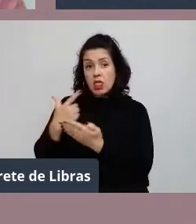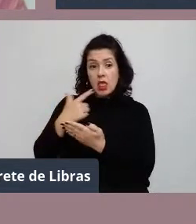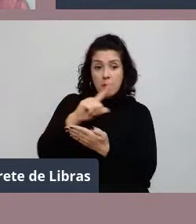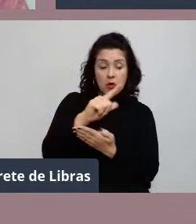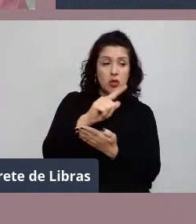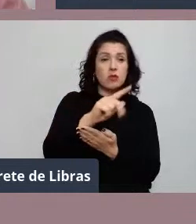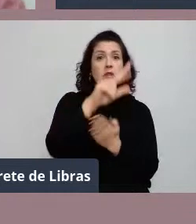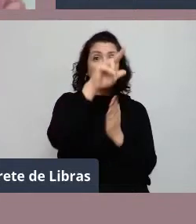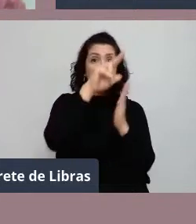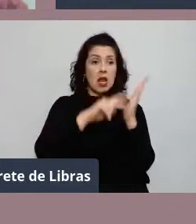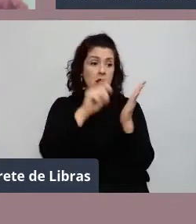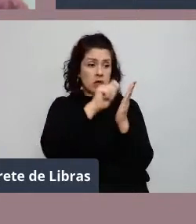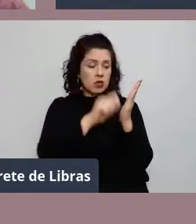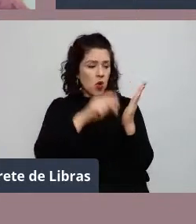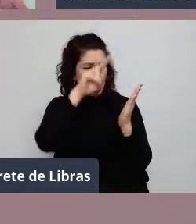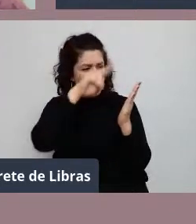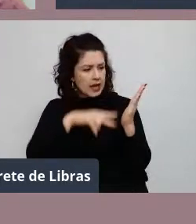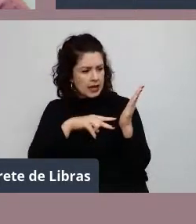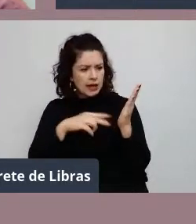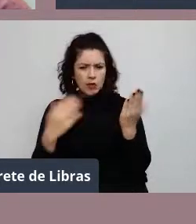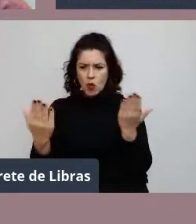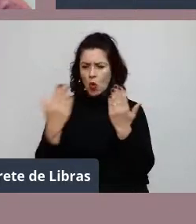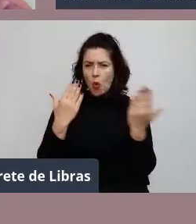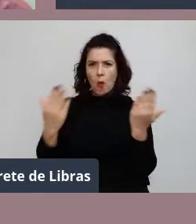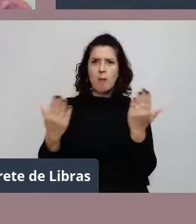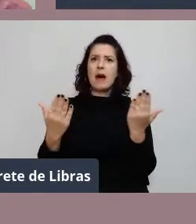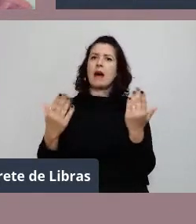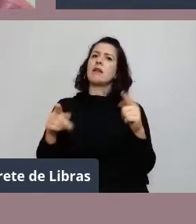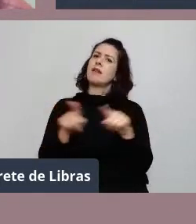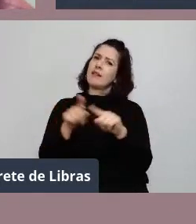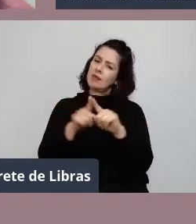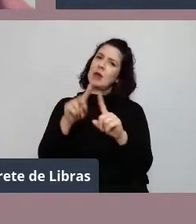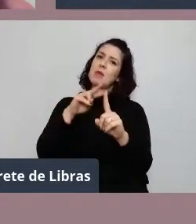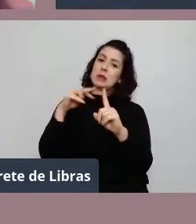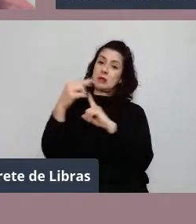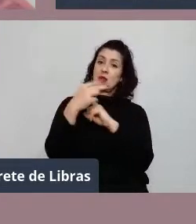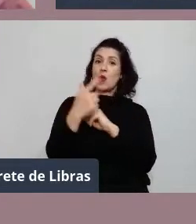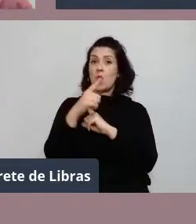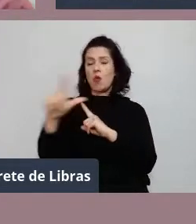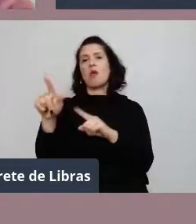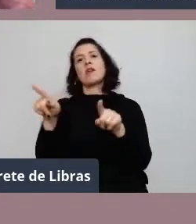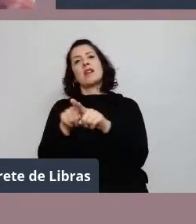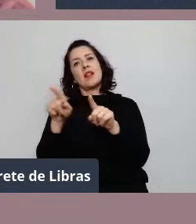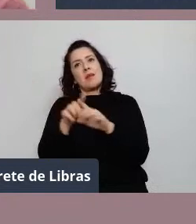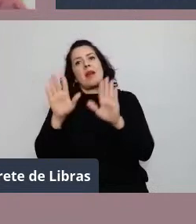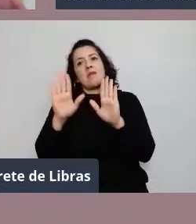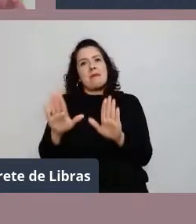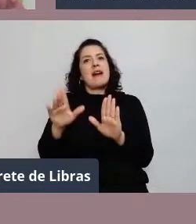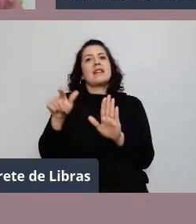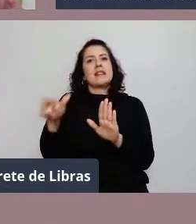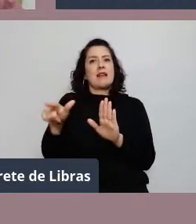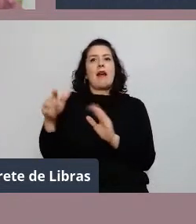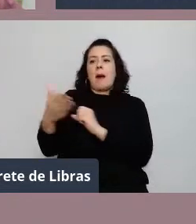nova leitura a partir de uma versão que também foi ordenada pela autora, o que é importantíssimo.